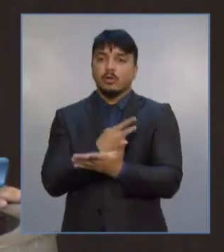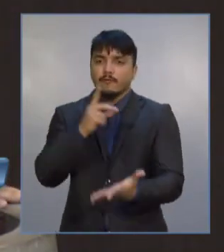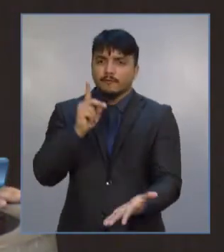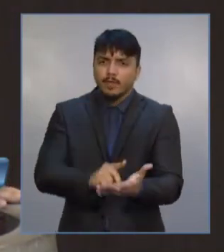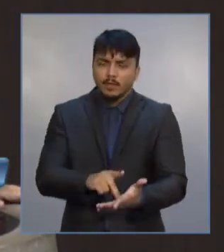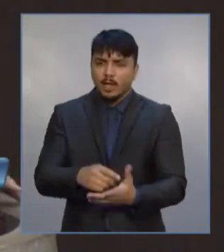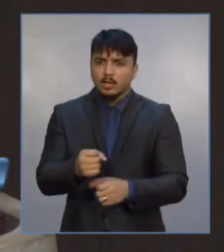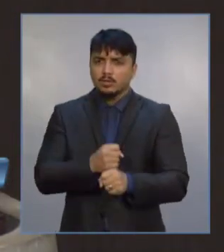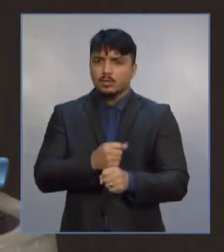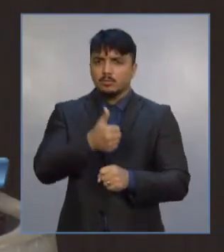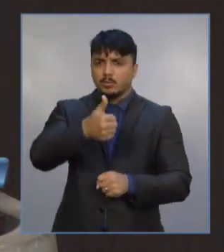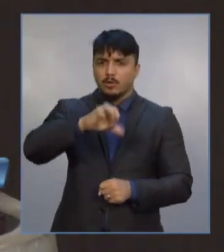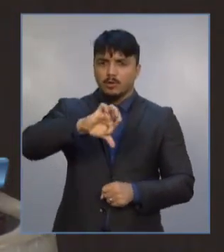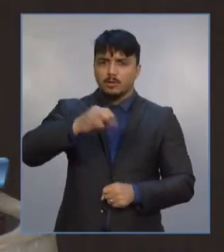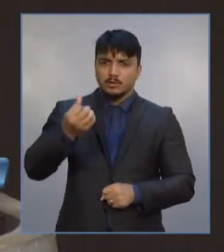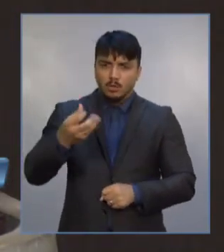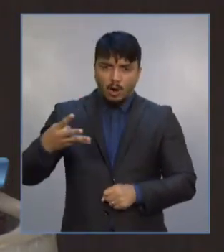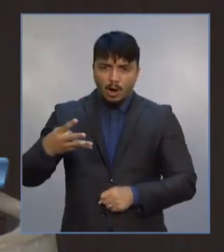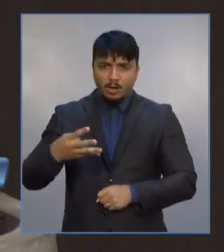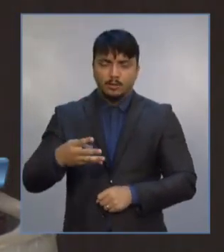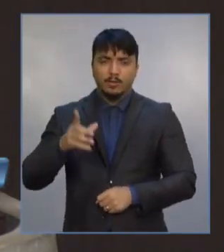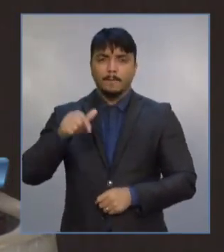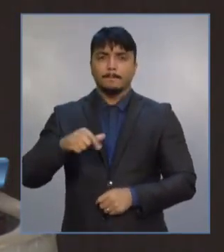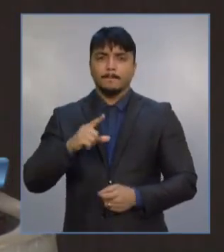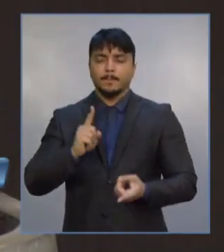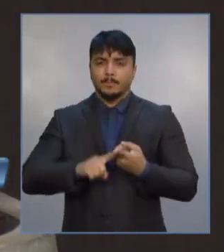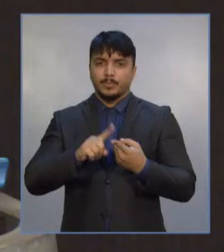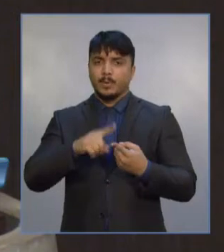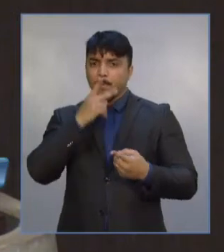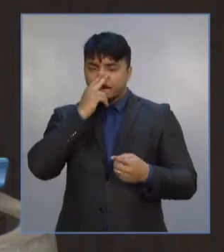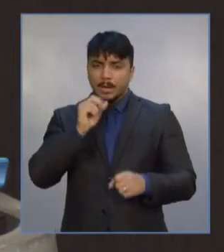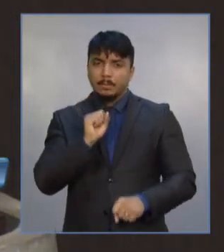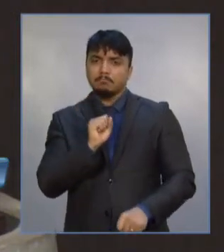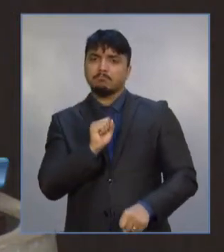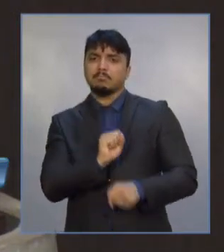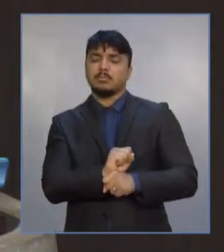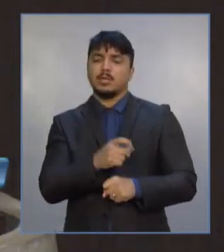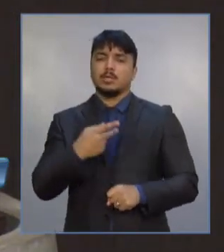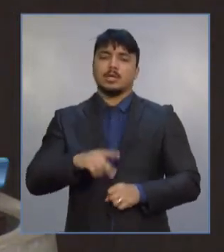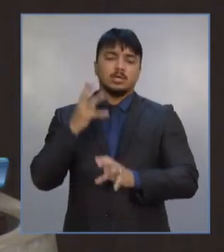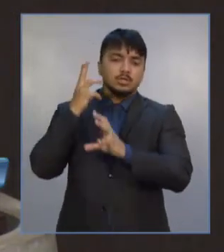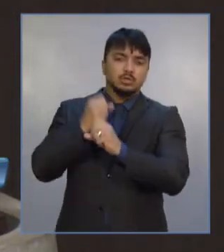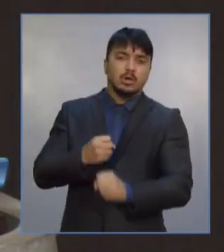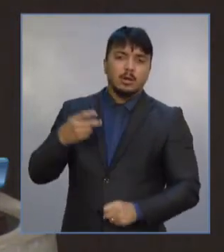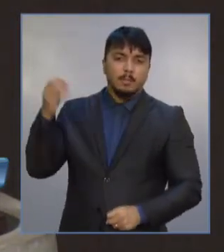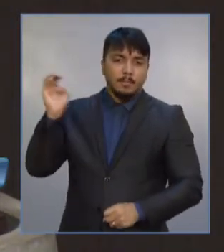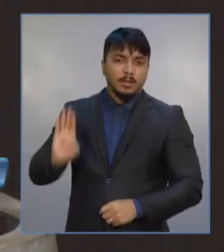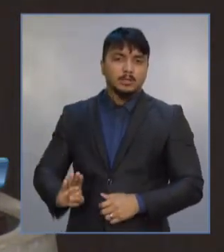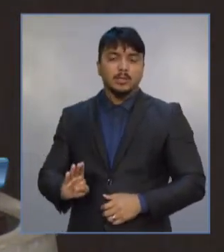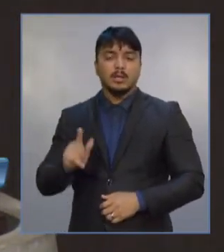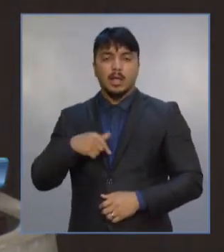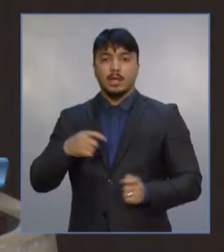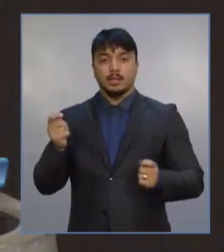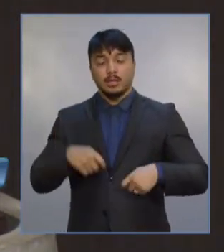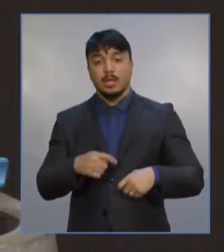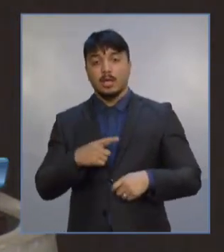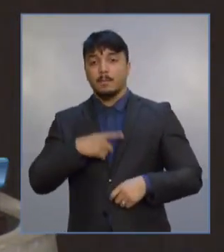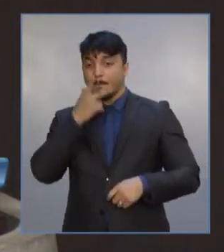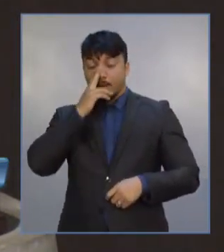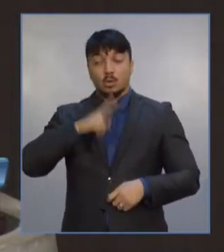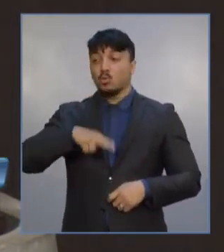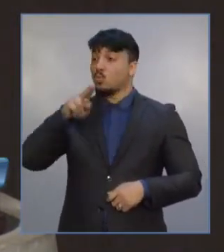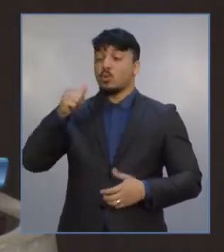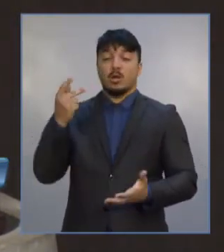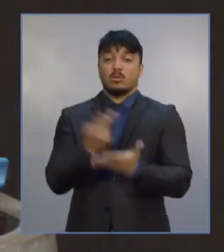em 64, em que foi estancar na história brasileira uma possibilidade de reformas nunca